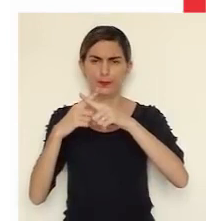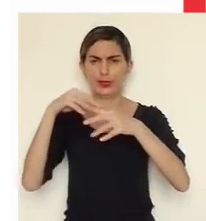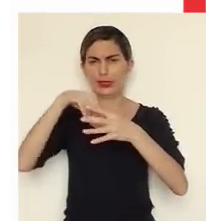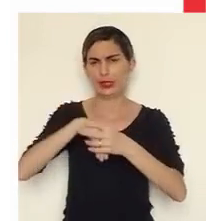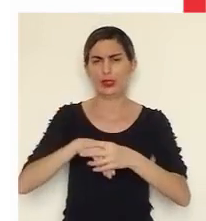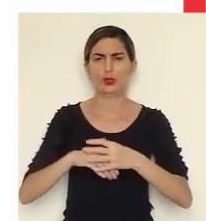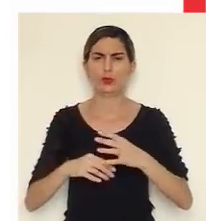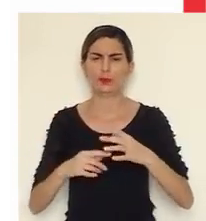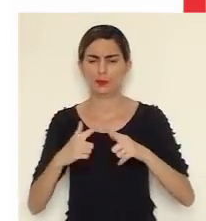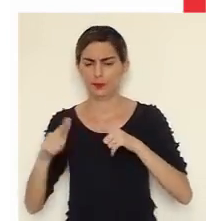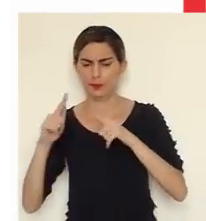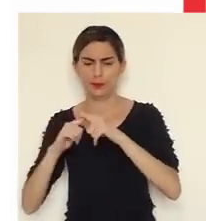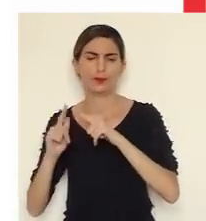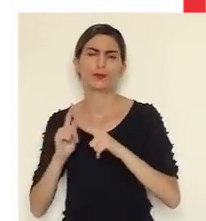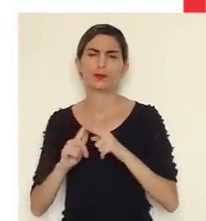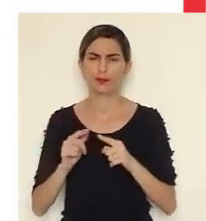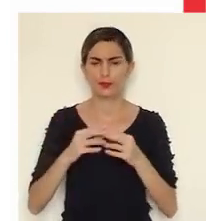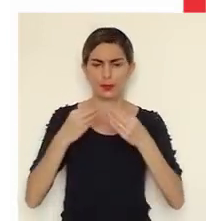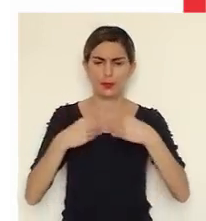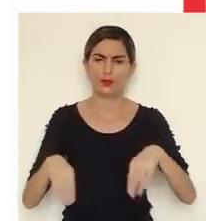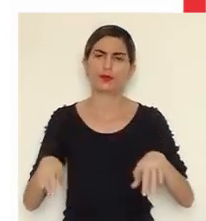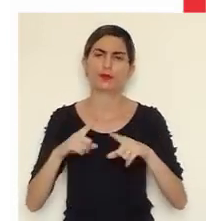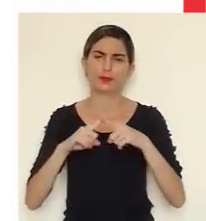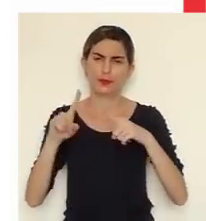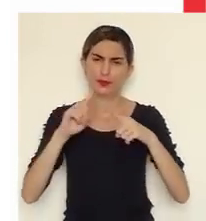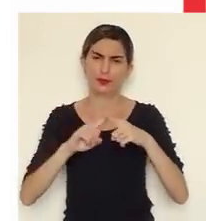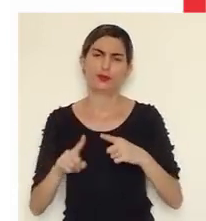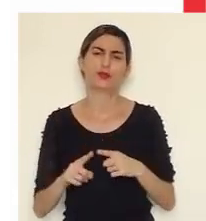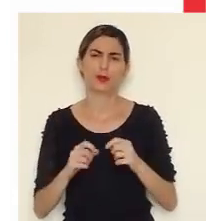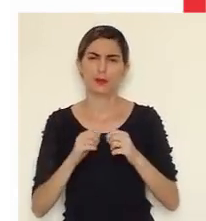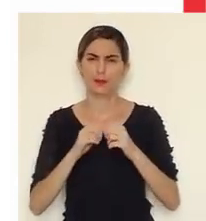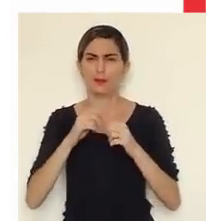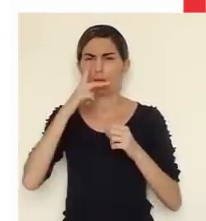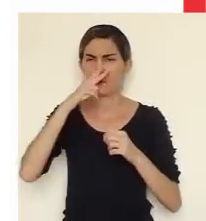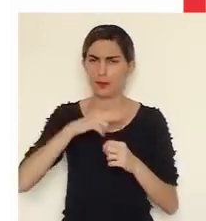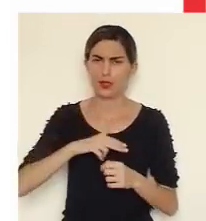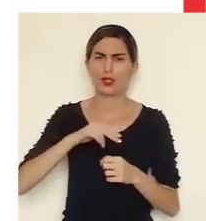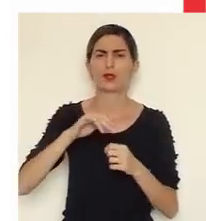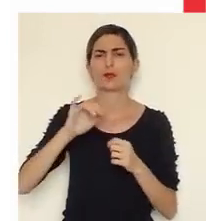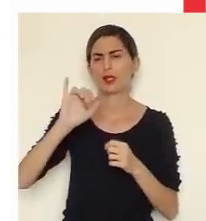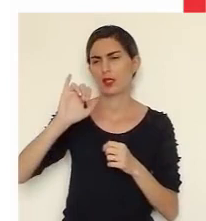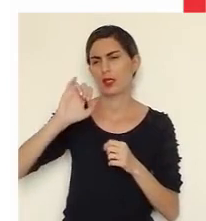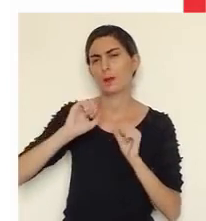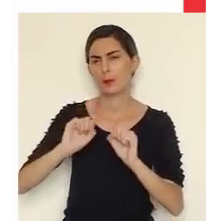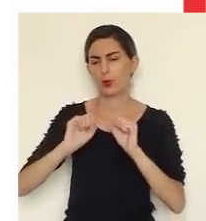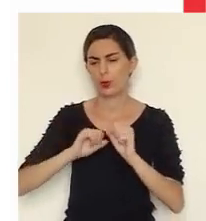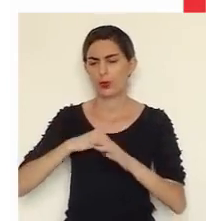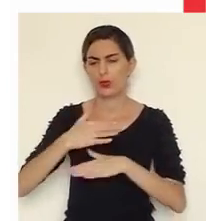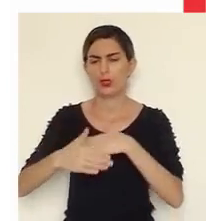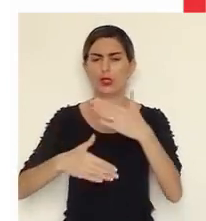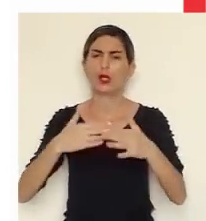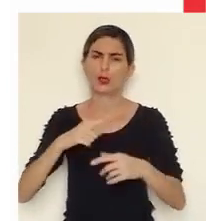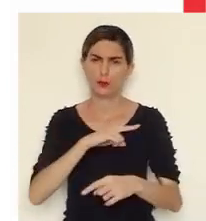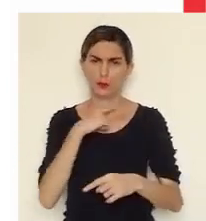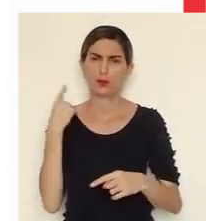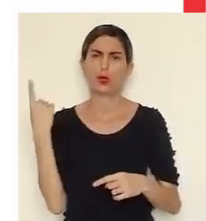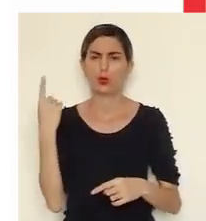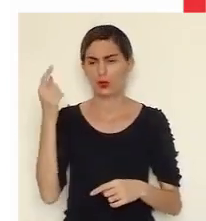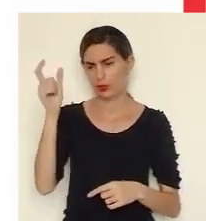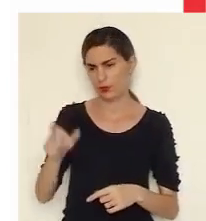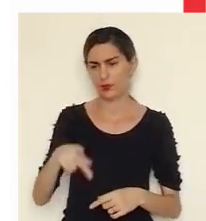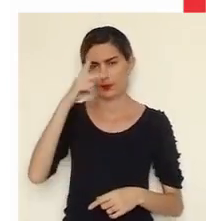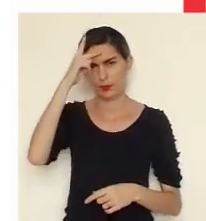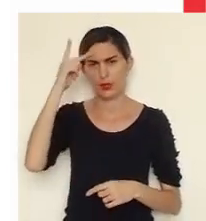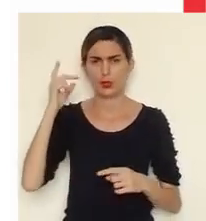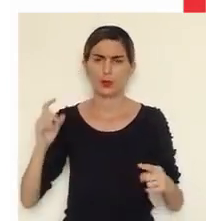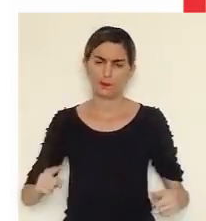as hemácias B do doador, provocando a aglutinação das mesmas e podendo levar até a morte